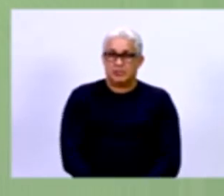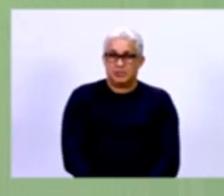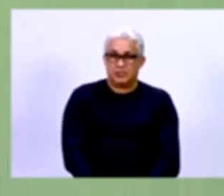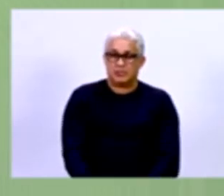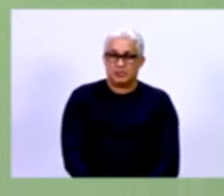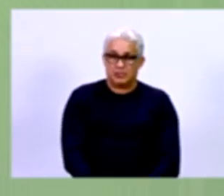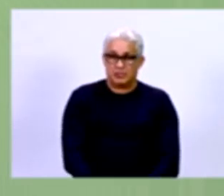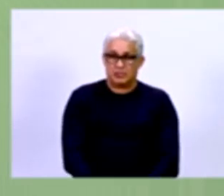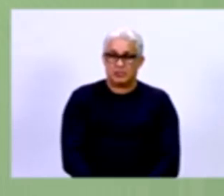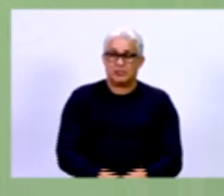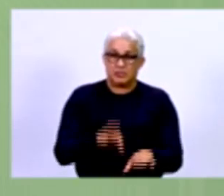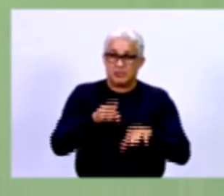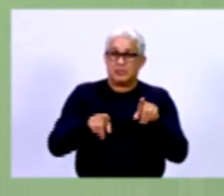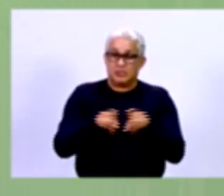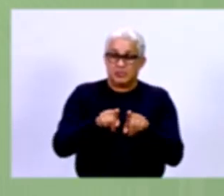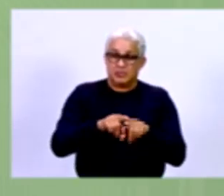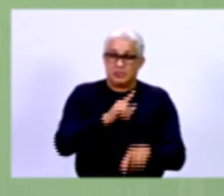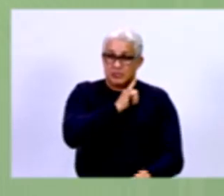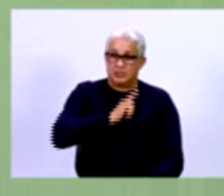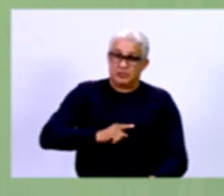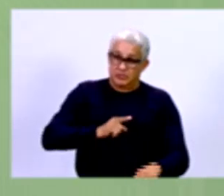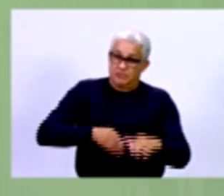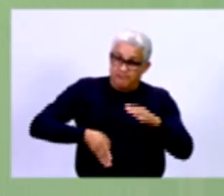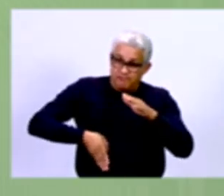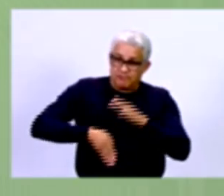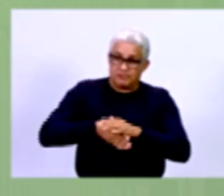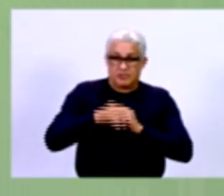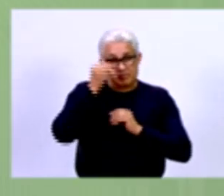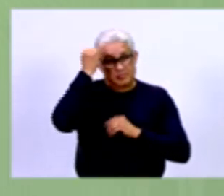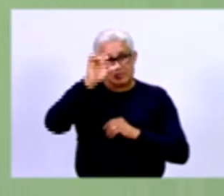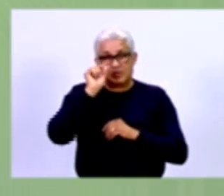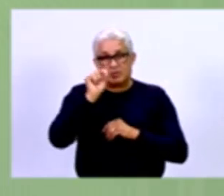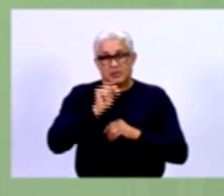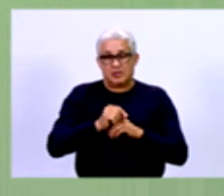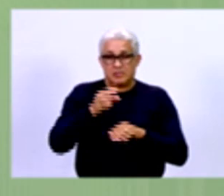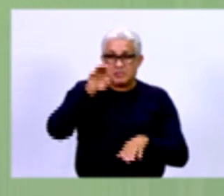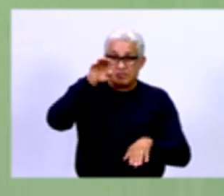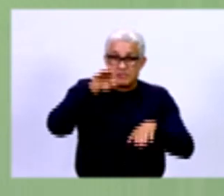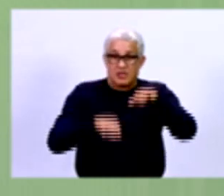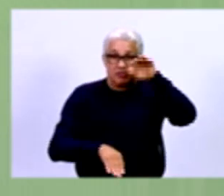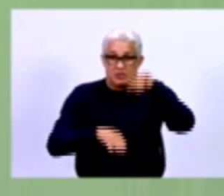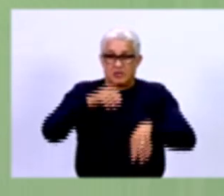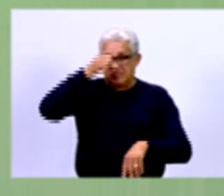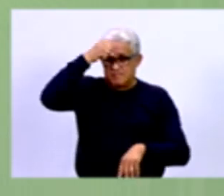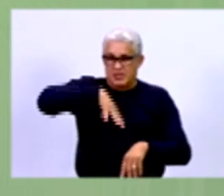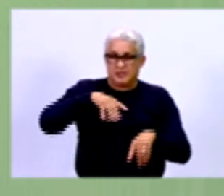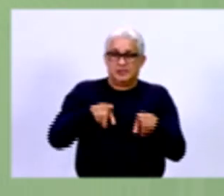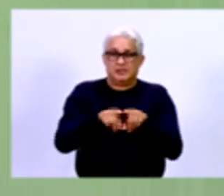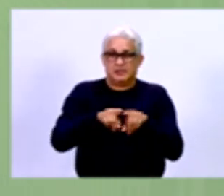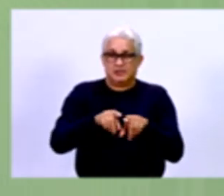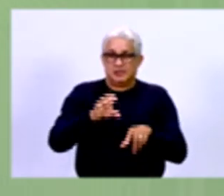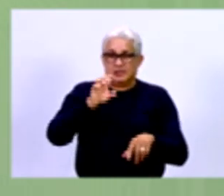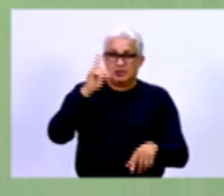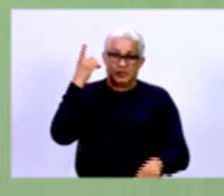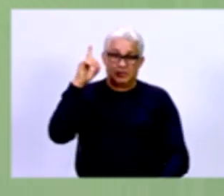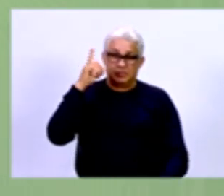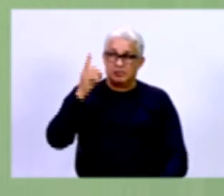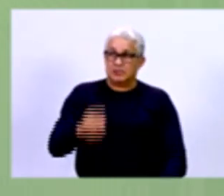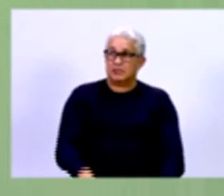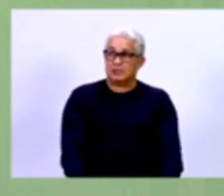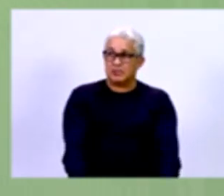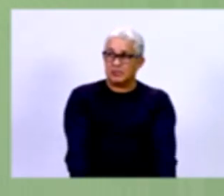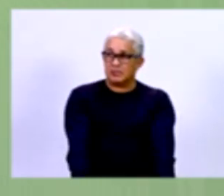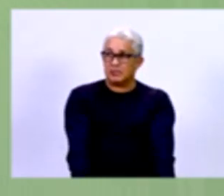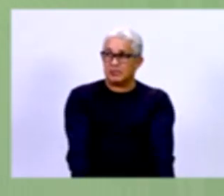E nas vezes que o governo intervém, é exatamente para evitar flutuações bruscas na cotação do dólar.